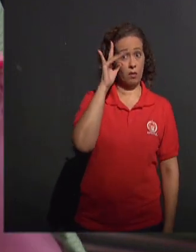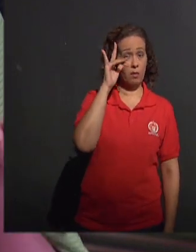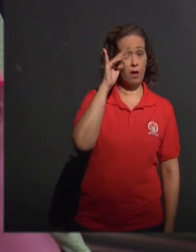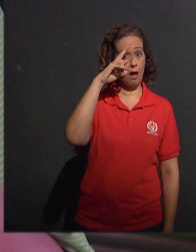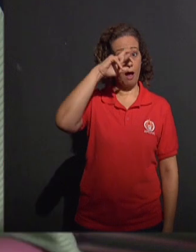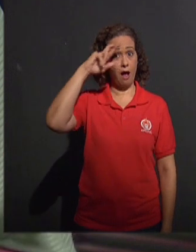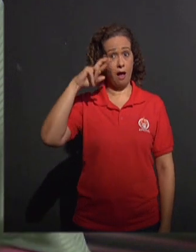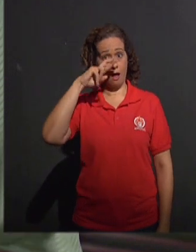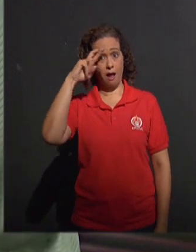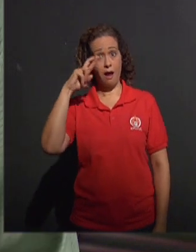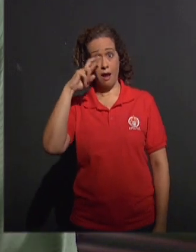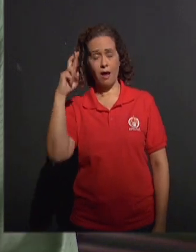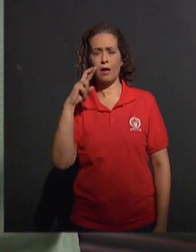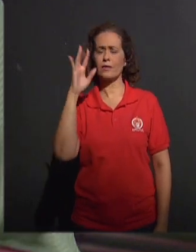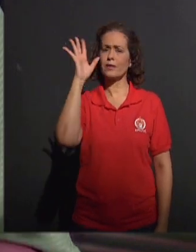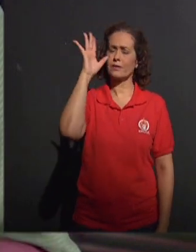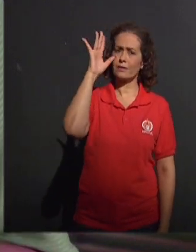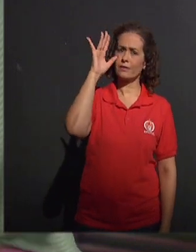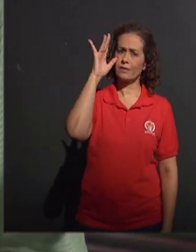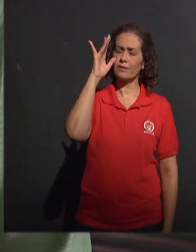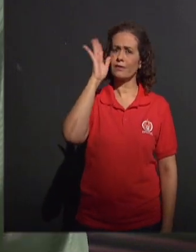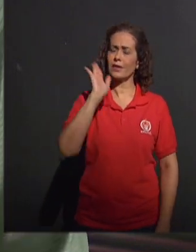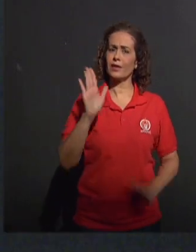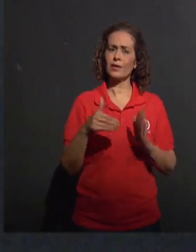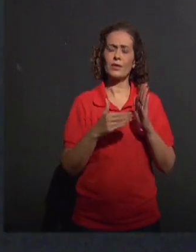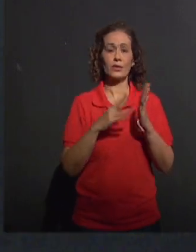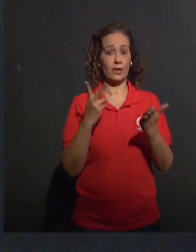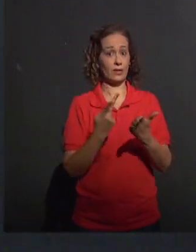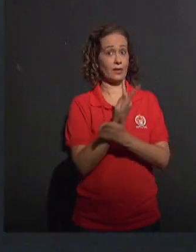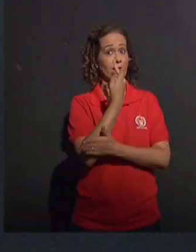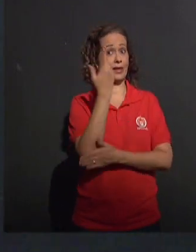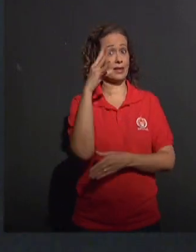acesso a toda a programação da igreja no mundo digital.